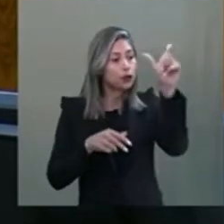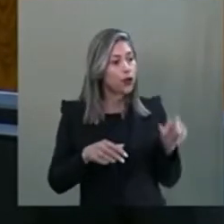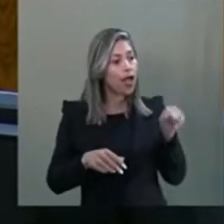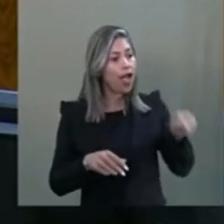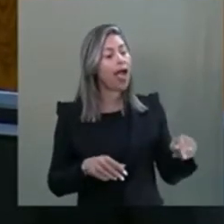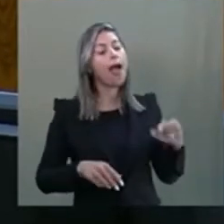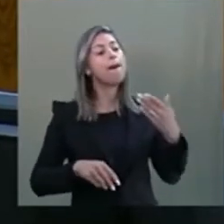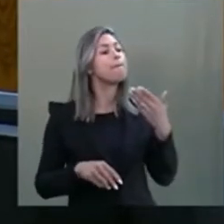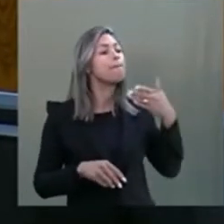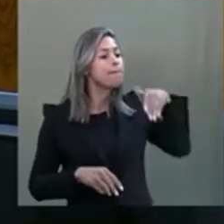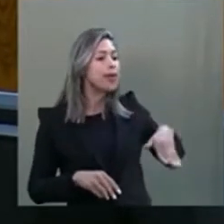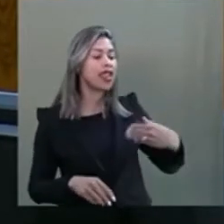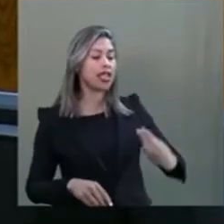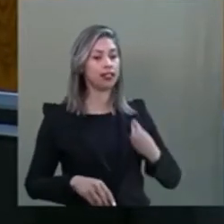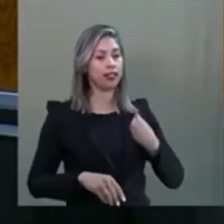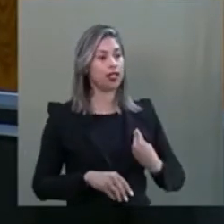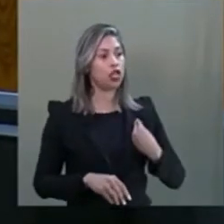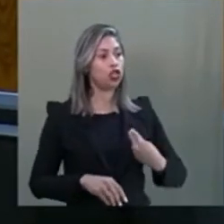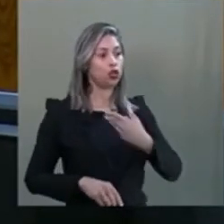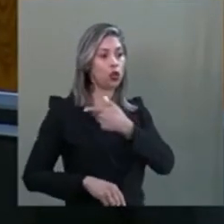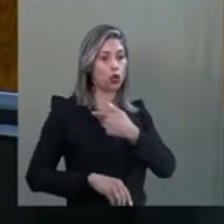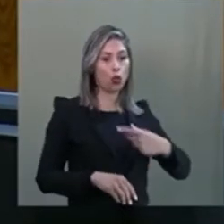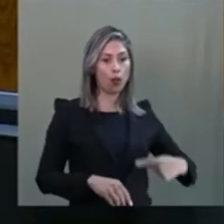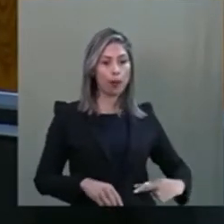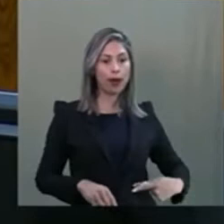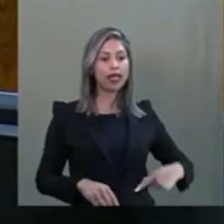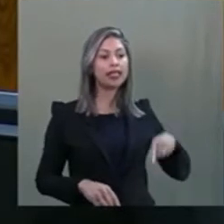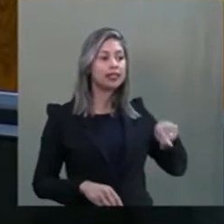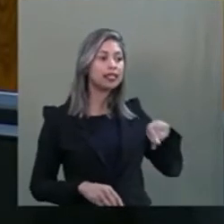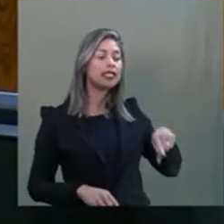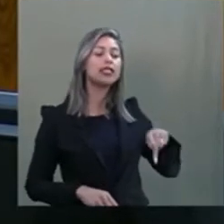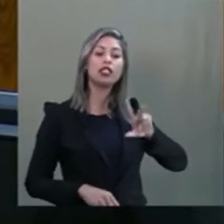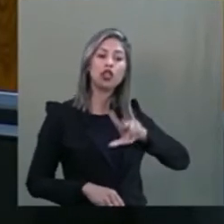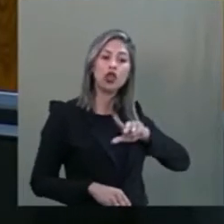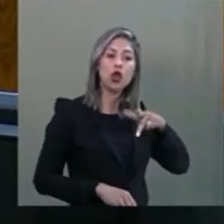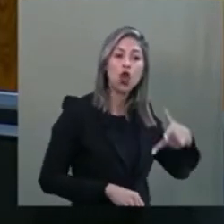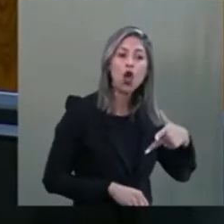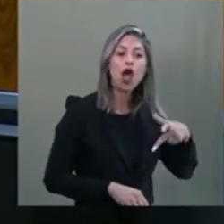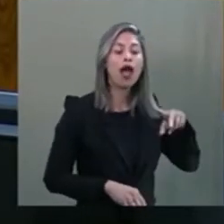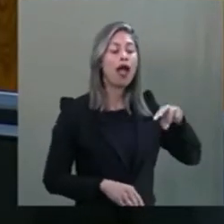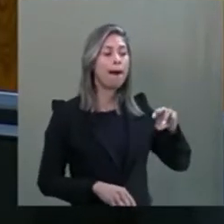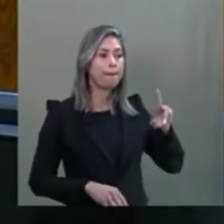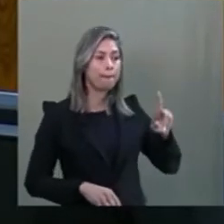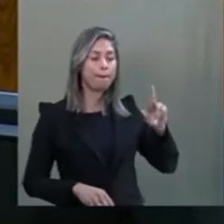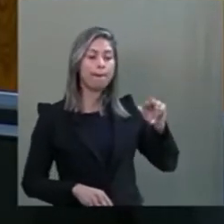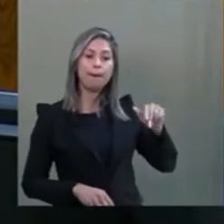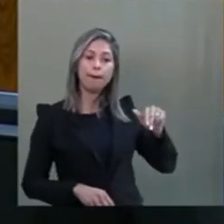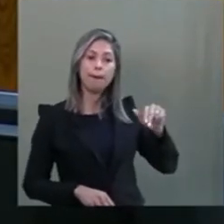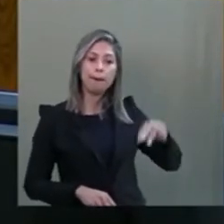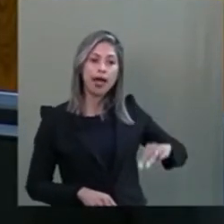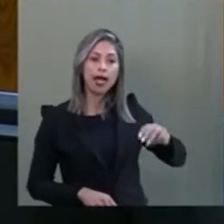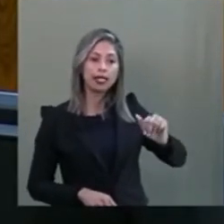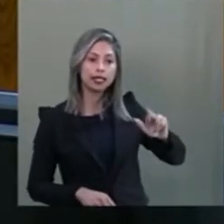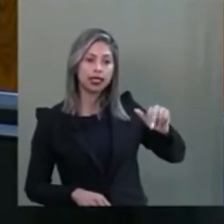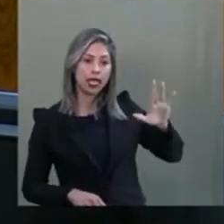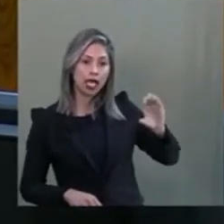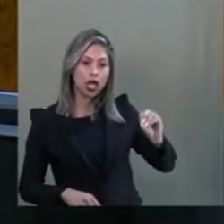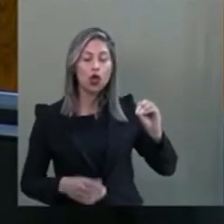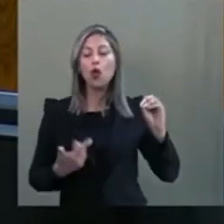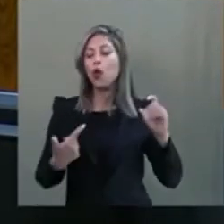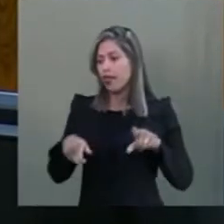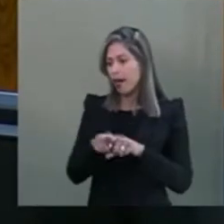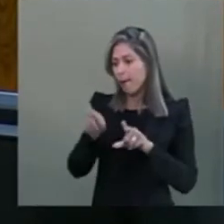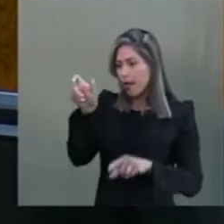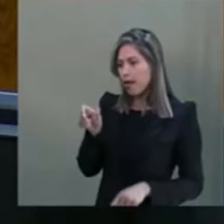da República Portuguesa, senhor Marcelo Rebelo de Sousa, e do presidente da Assembleia da